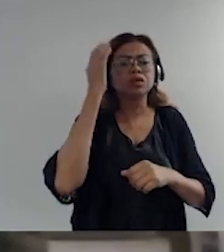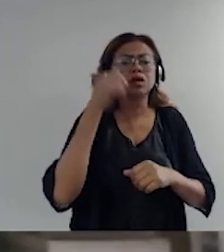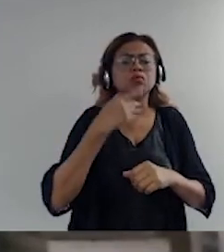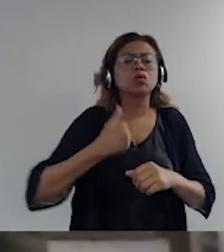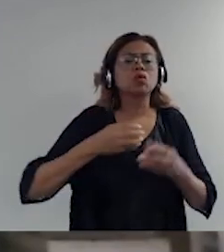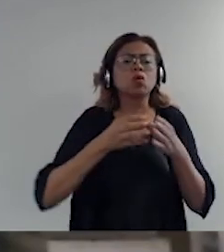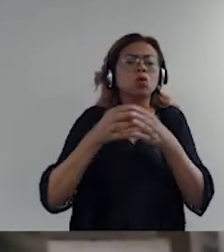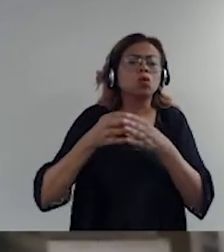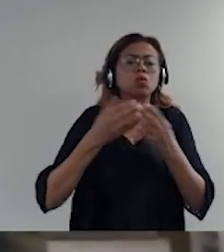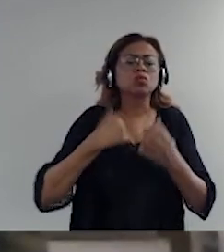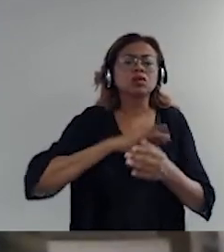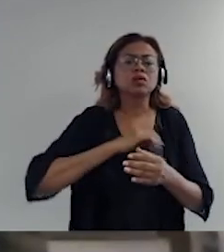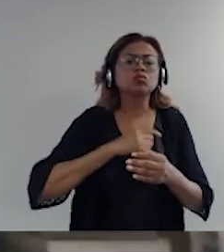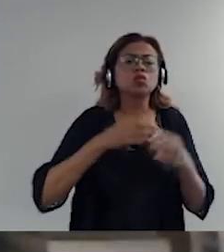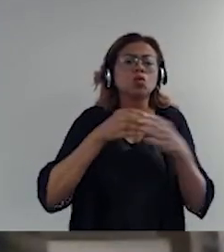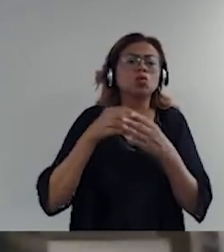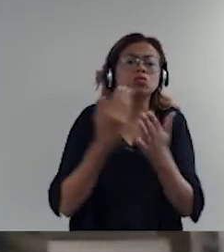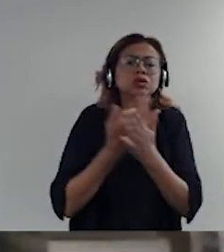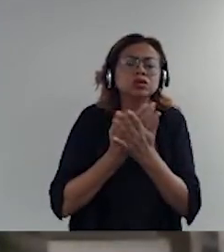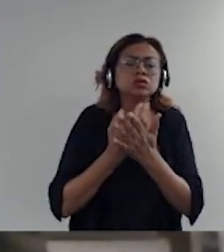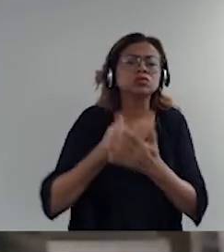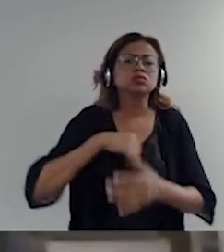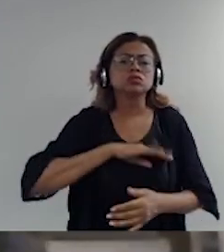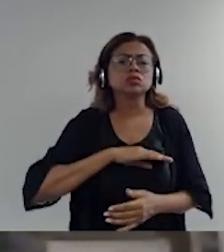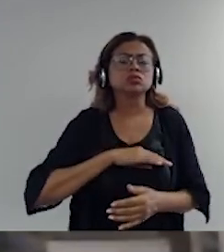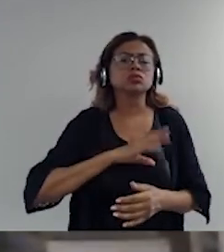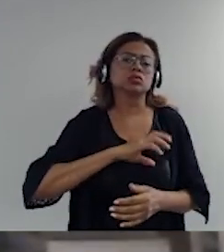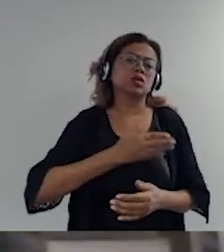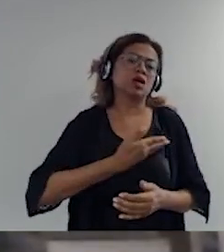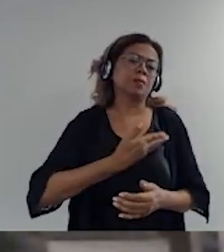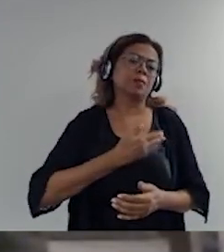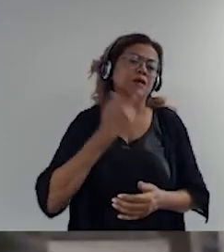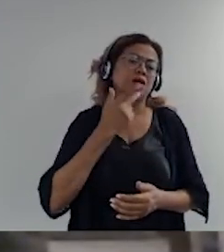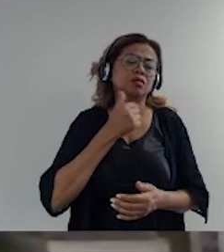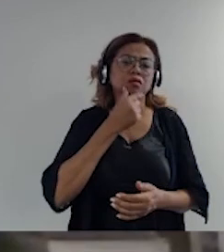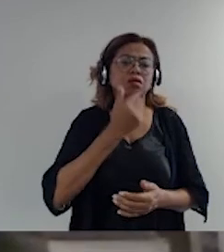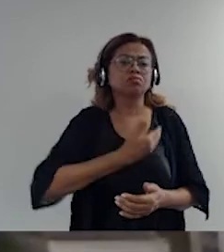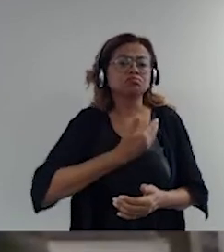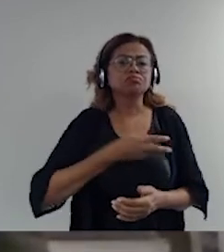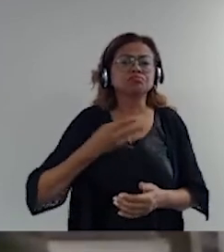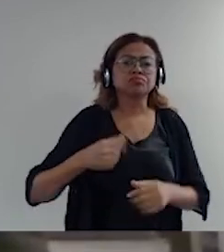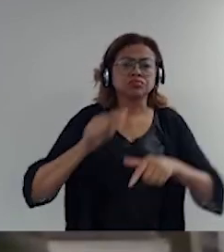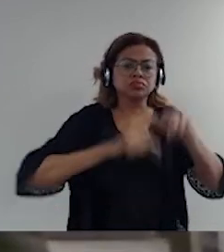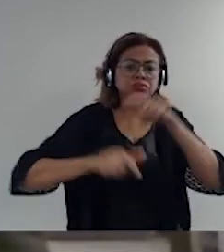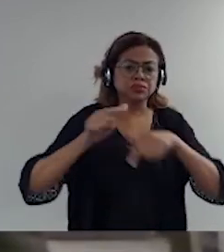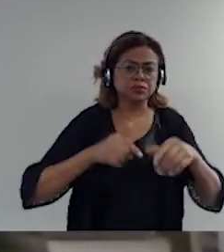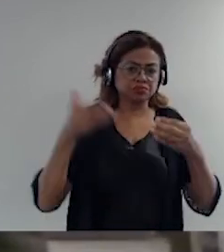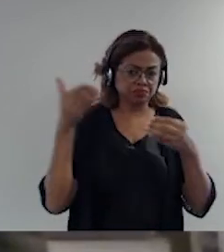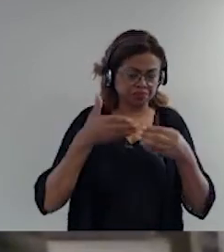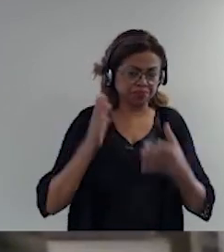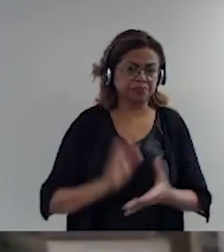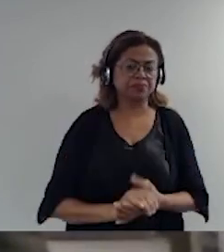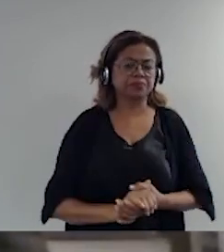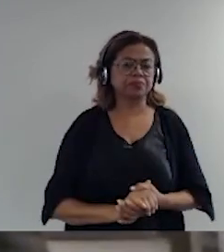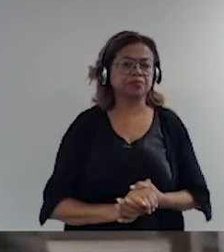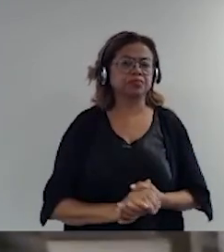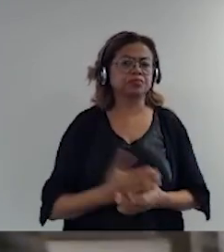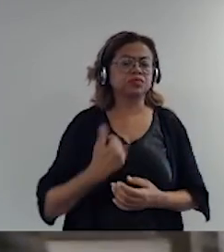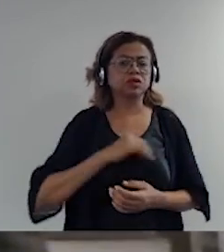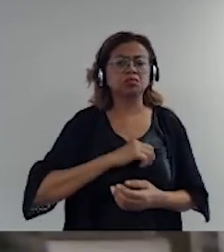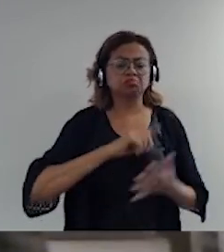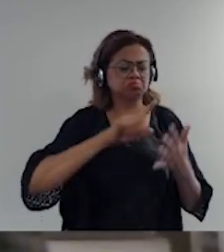no grupo de estudos em São Paulo, quem são os nossos queridos colegas que trabalham nesse sentido. Eram